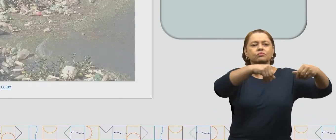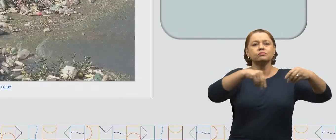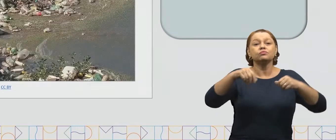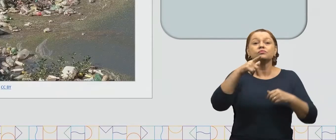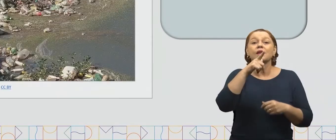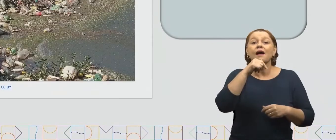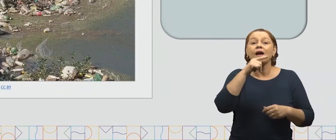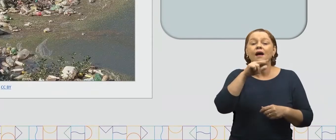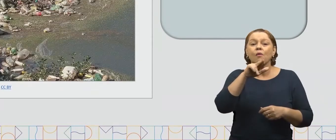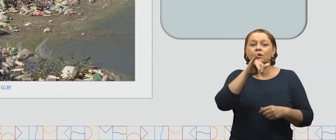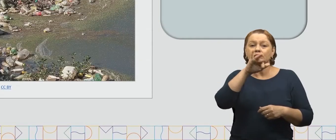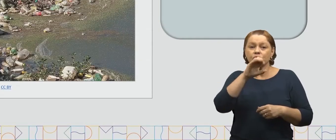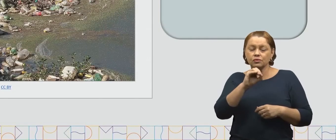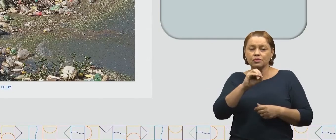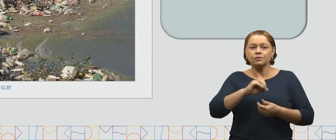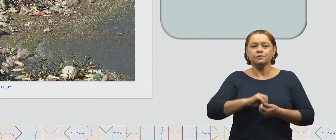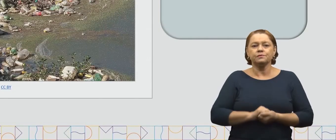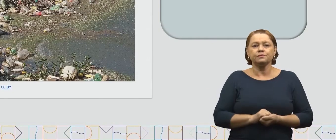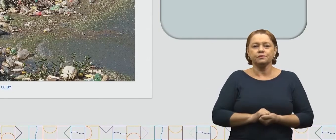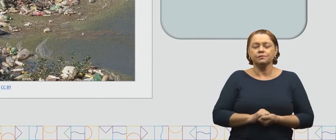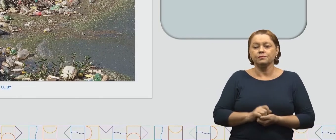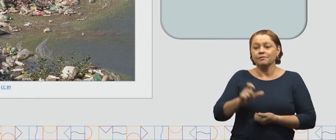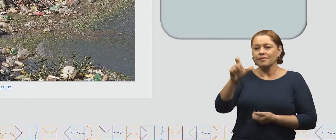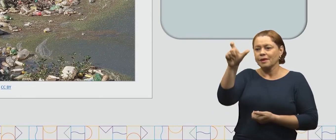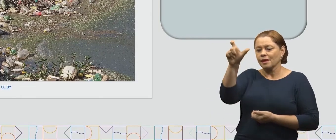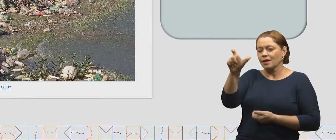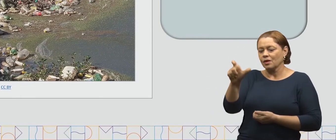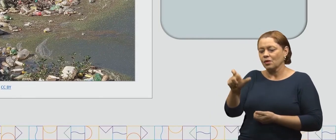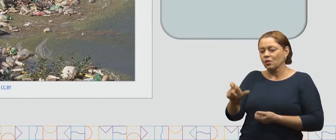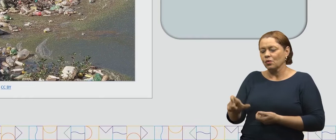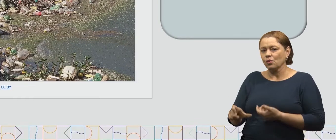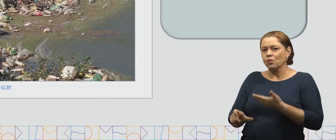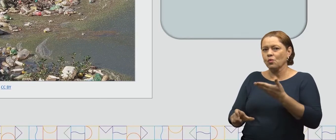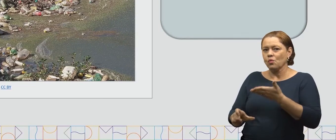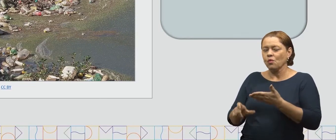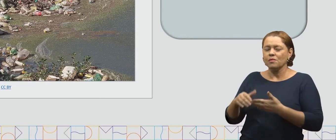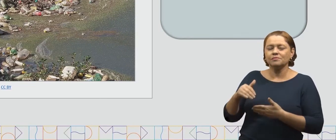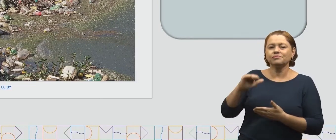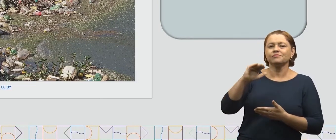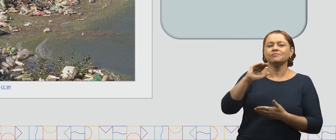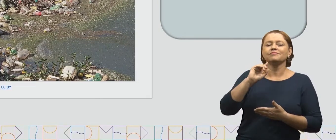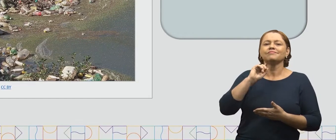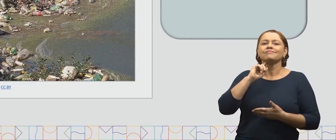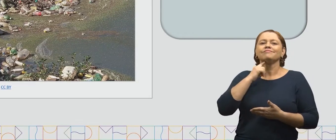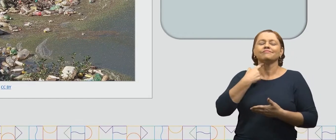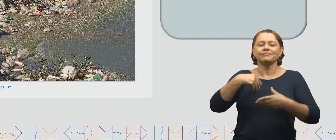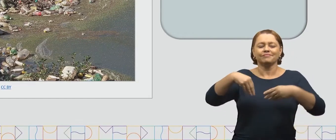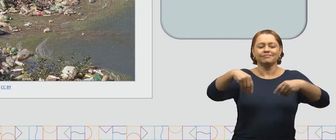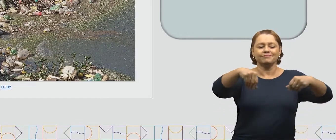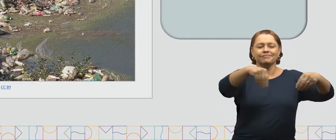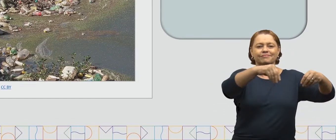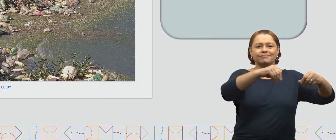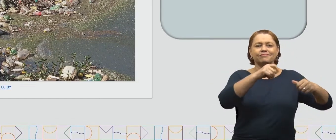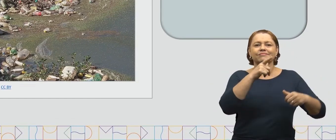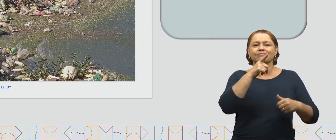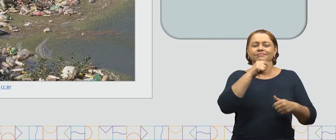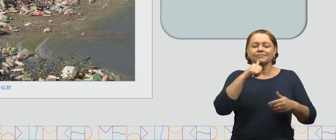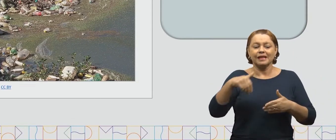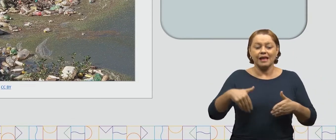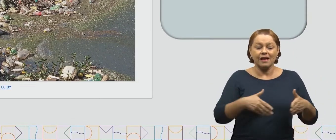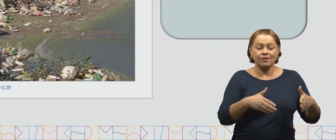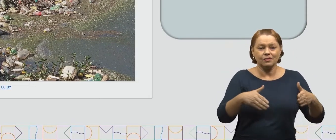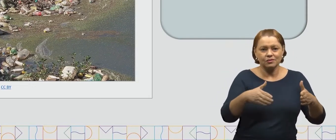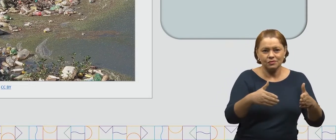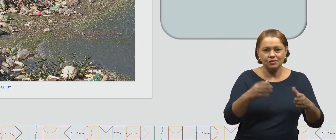rios. O homem é um dos principais poluidores dos rios, com os seus poluentes de origem doméstica, isso é,